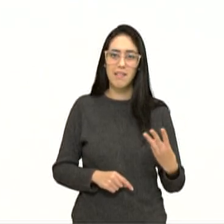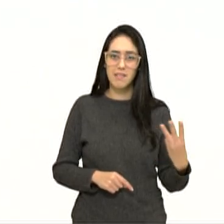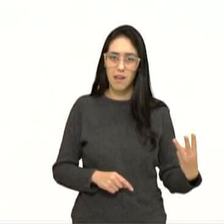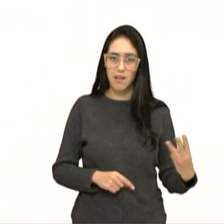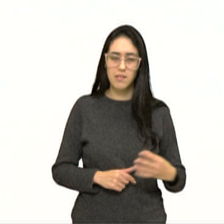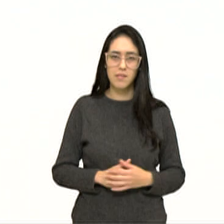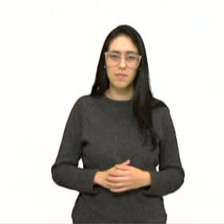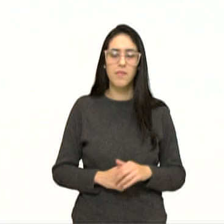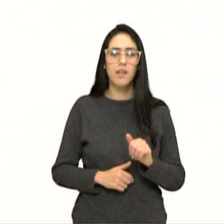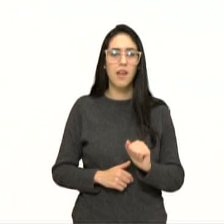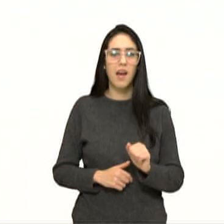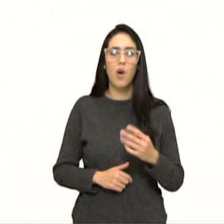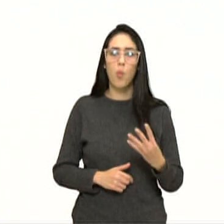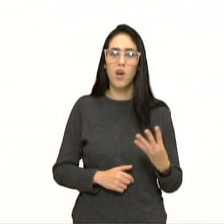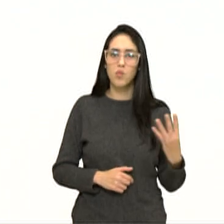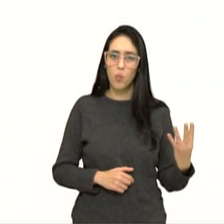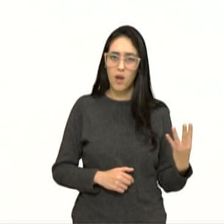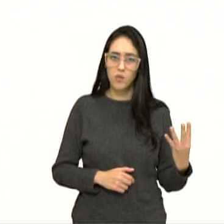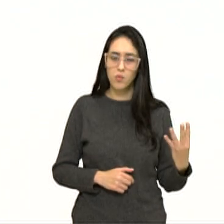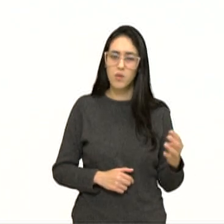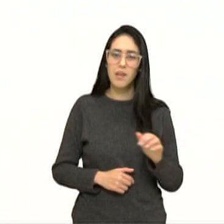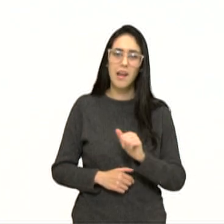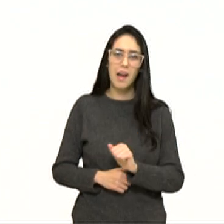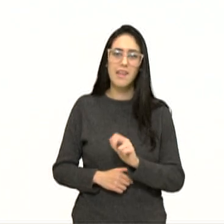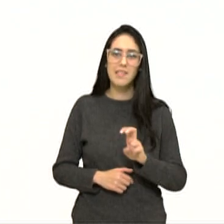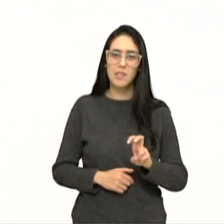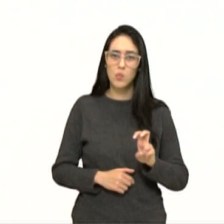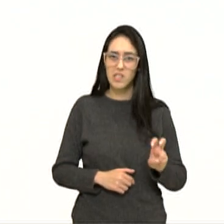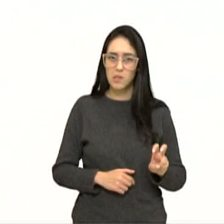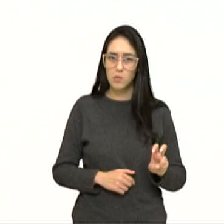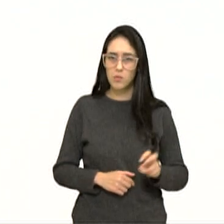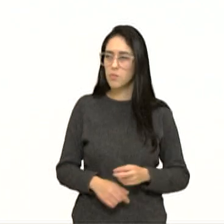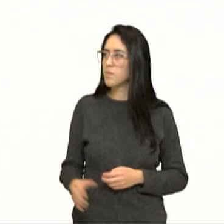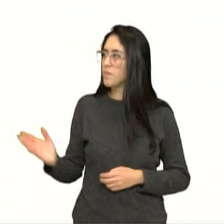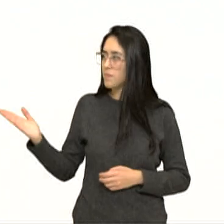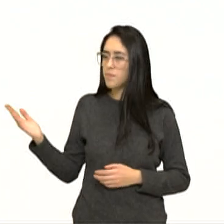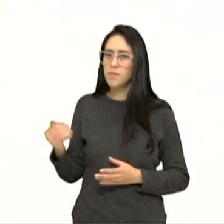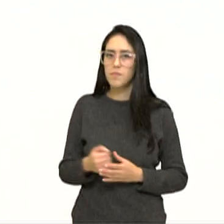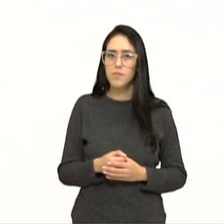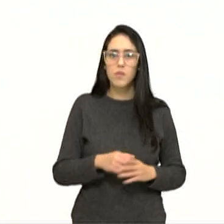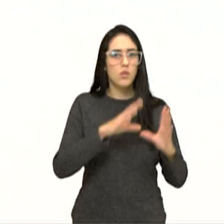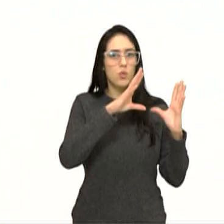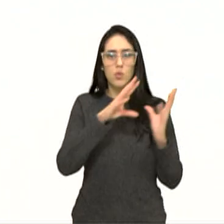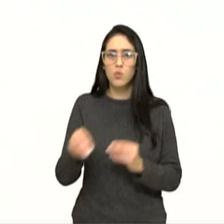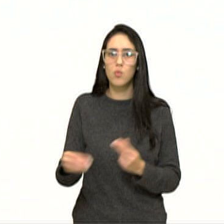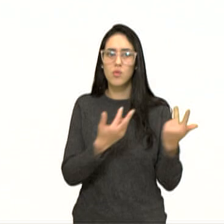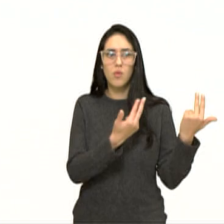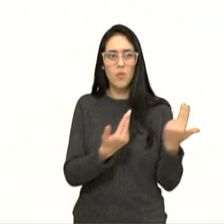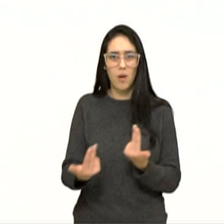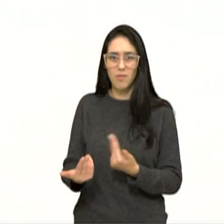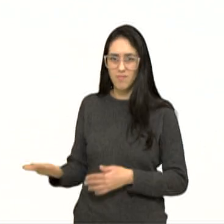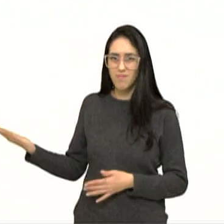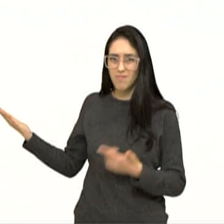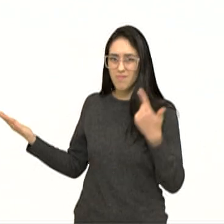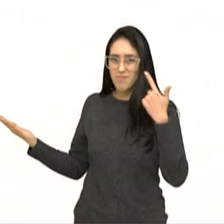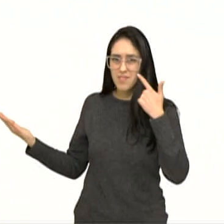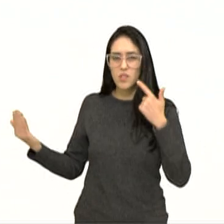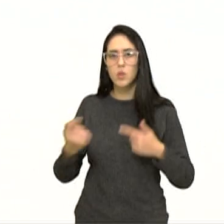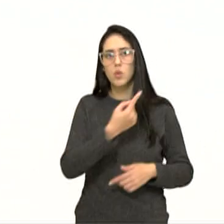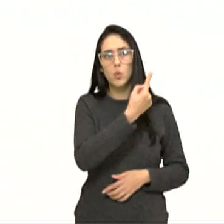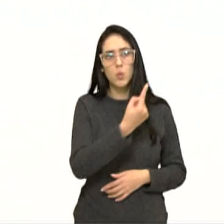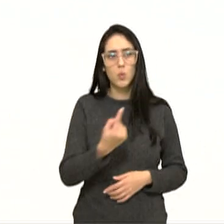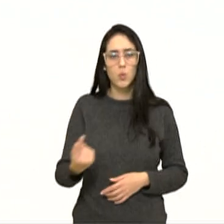A33, A44, A55, todos são iguais. Então,